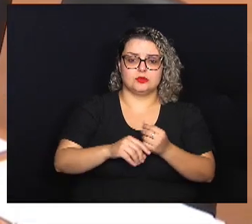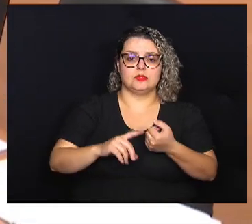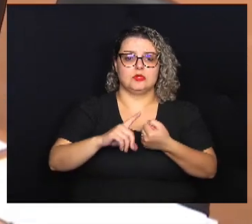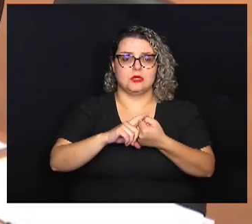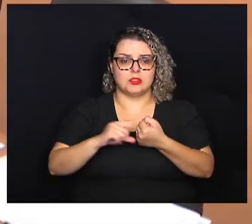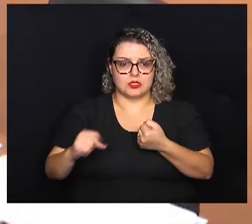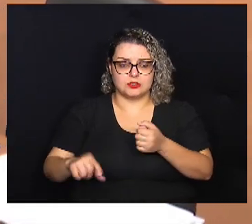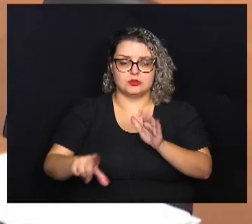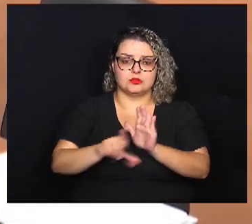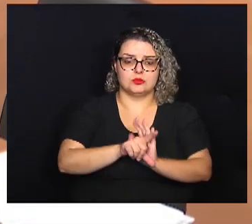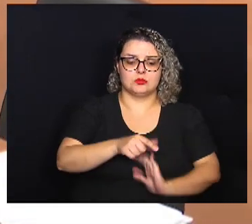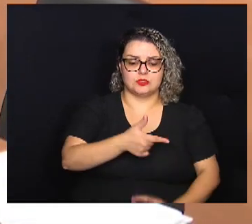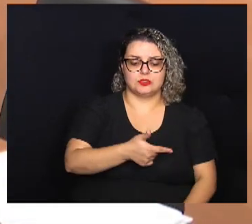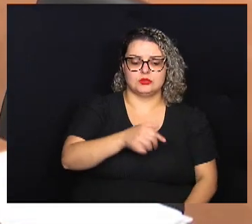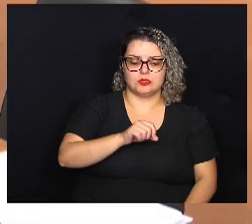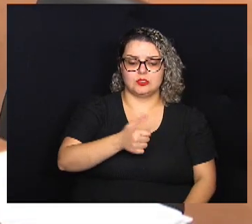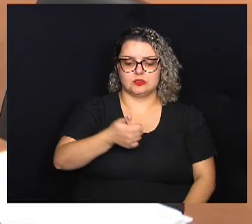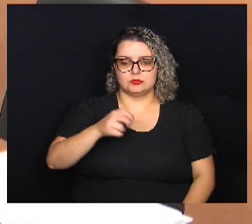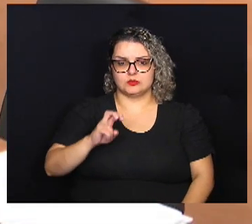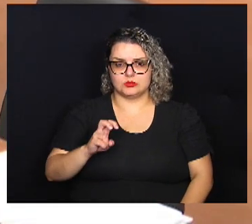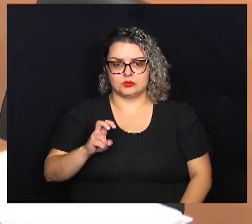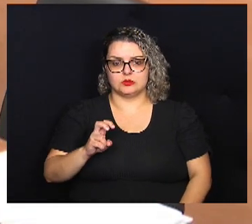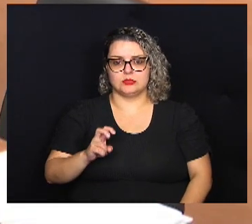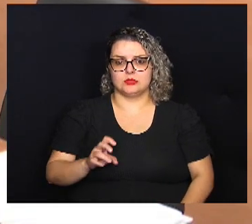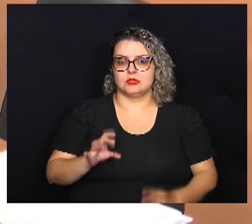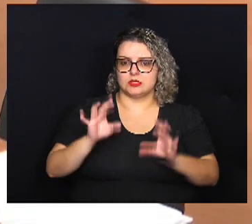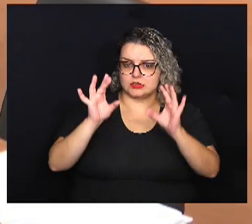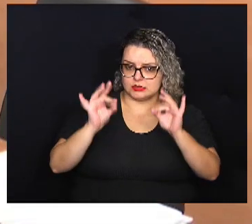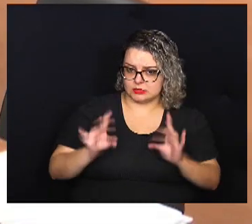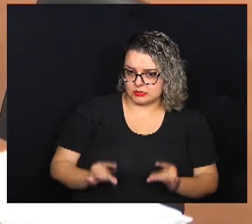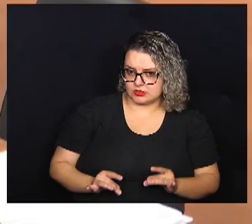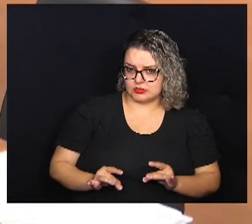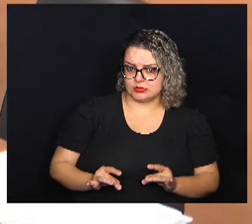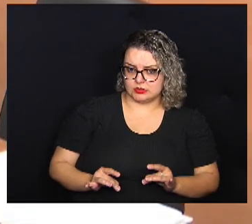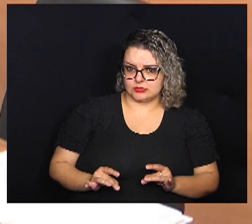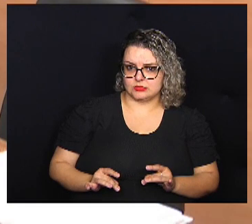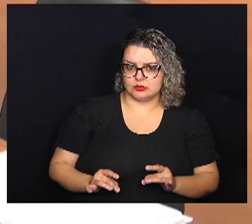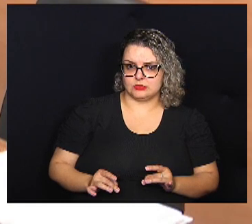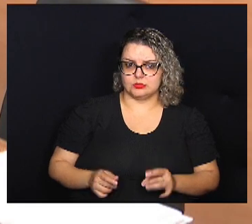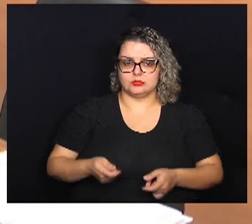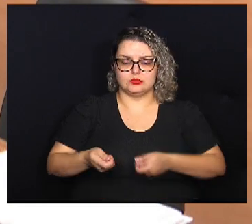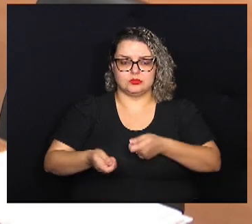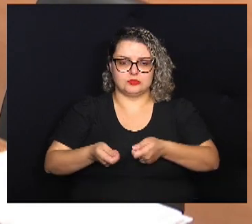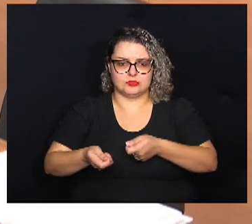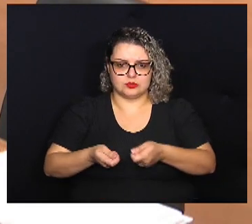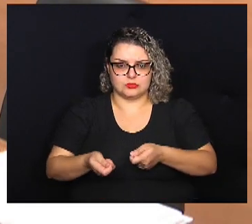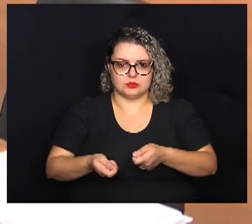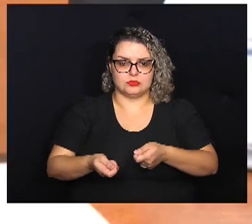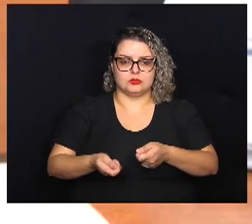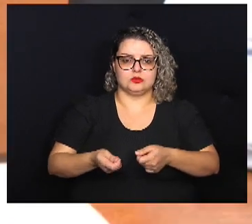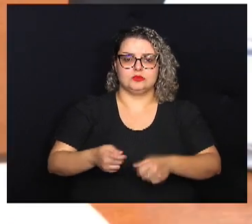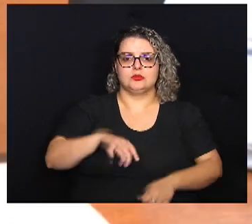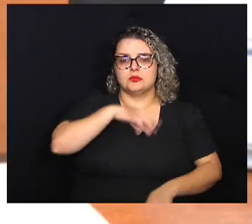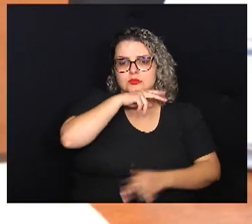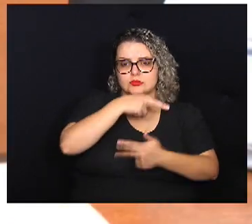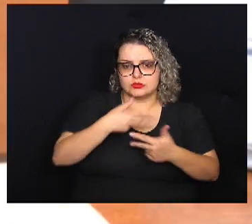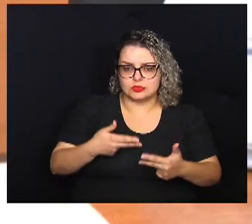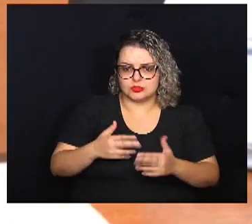uma lei de 2015. Que disciplina acerca do manejo de animais em clínicas veterinárias pet